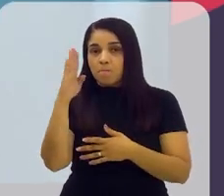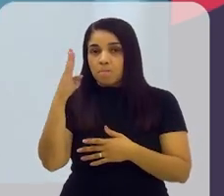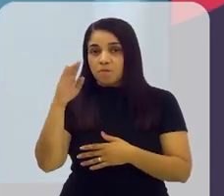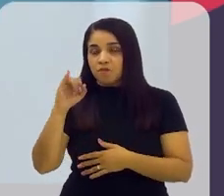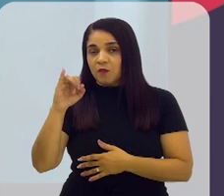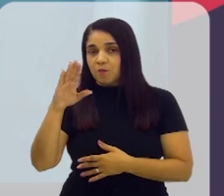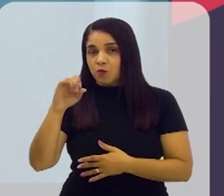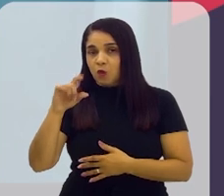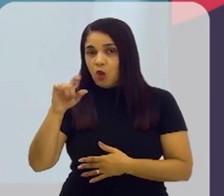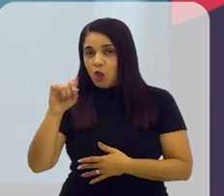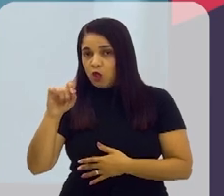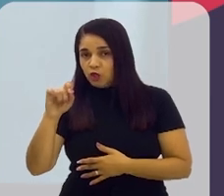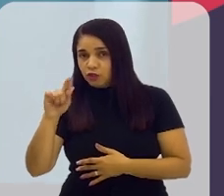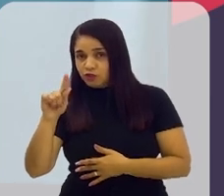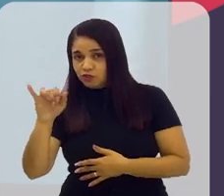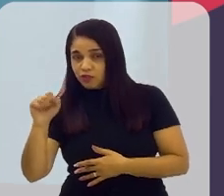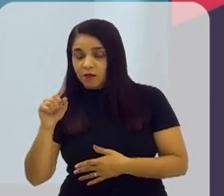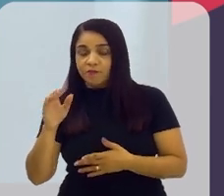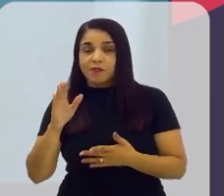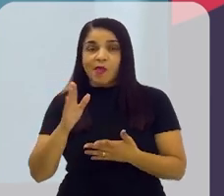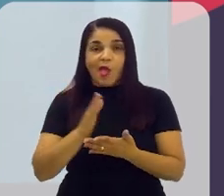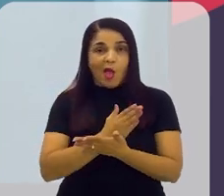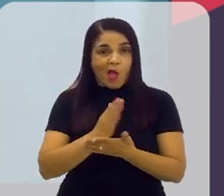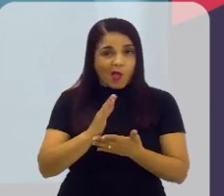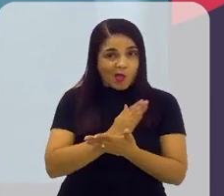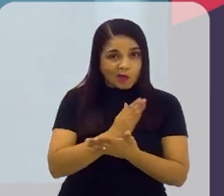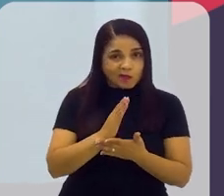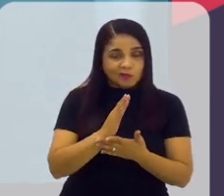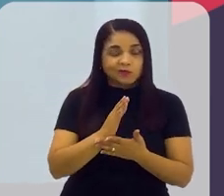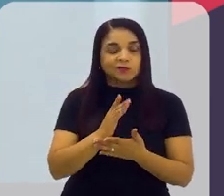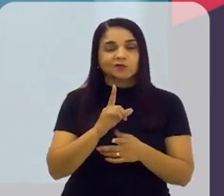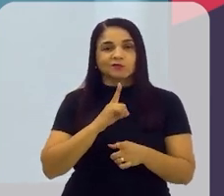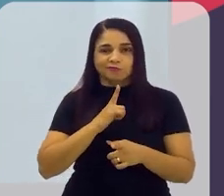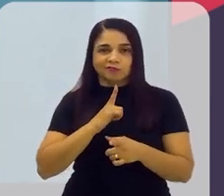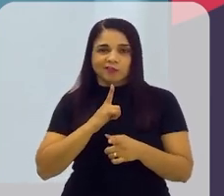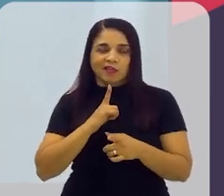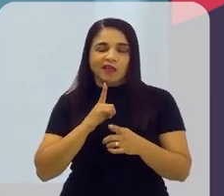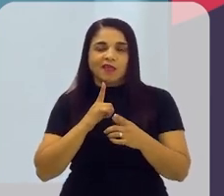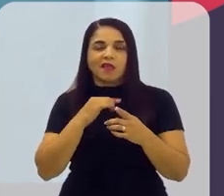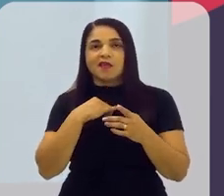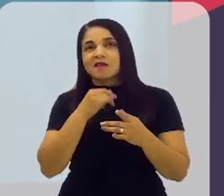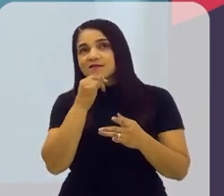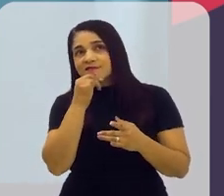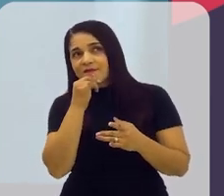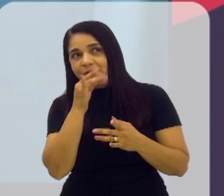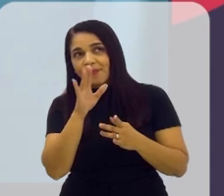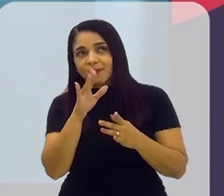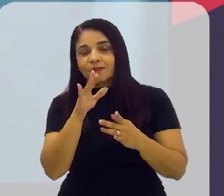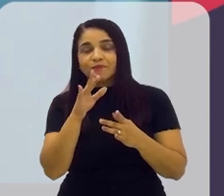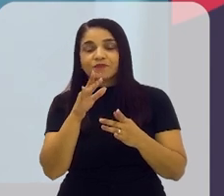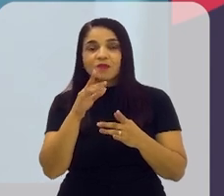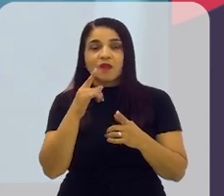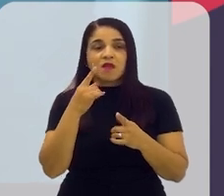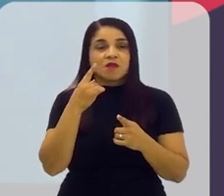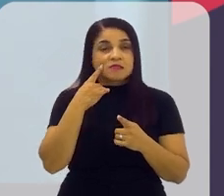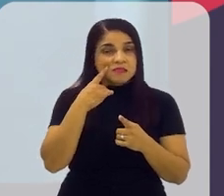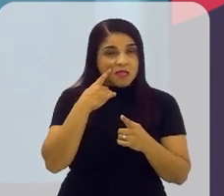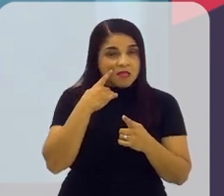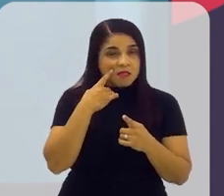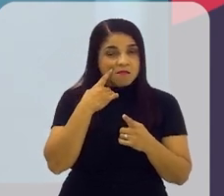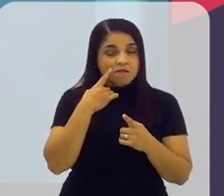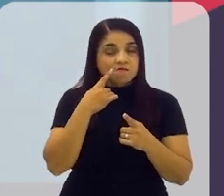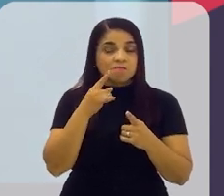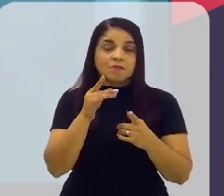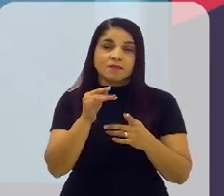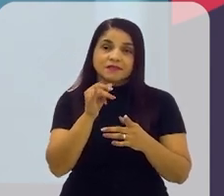tem alguns meios que são meios que a gente chama, alguns vetores, né, que trazem essas plantas de maneiras intencionais e de maneiras